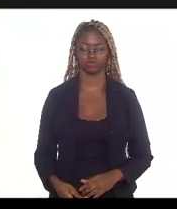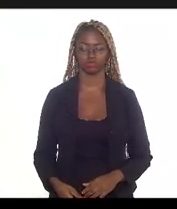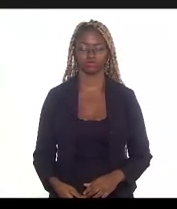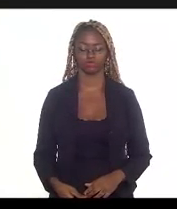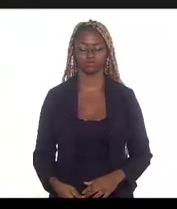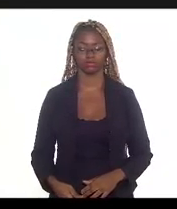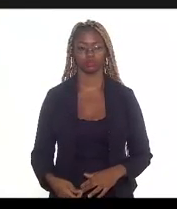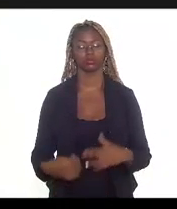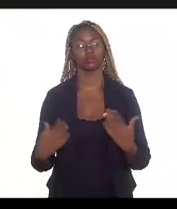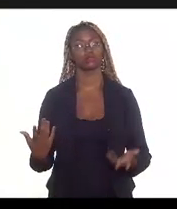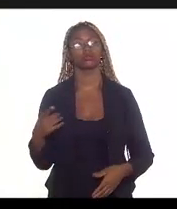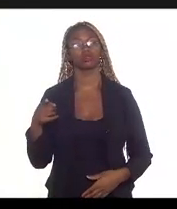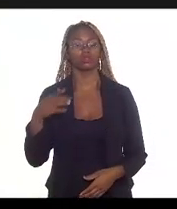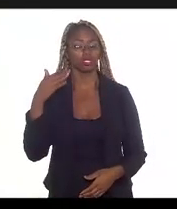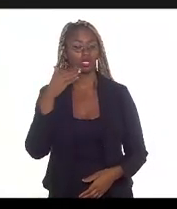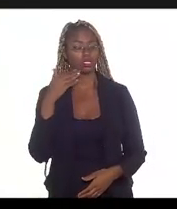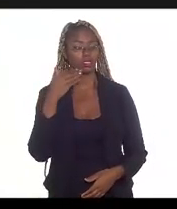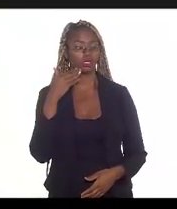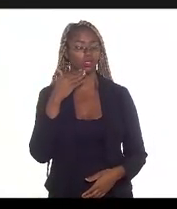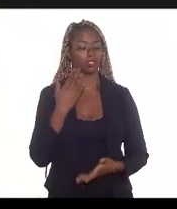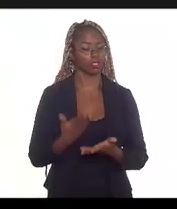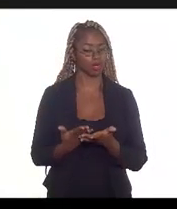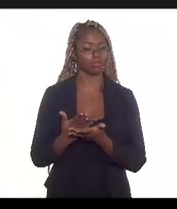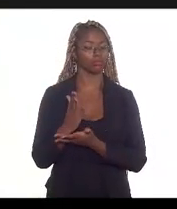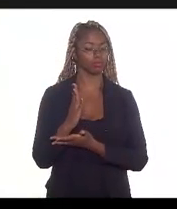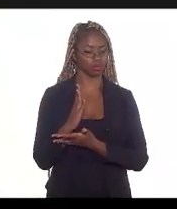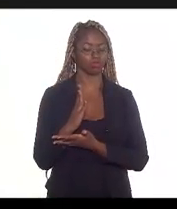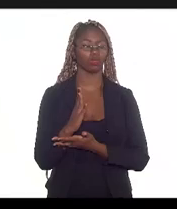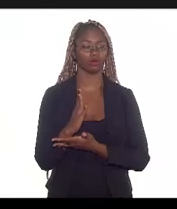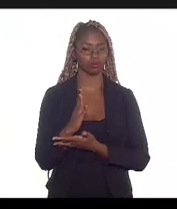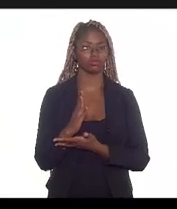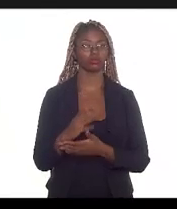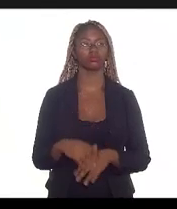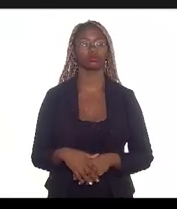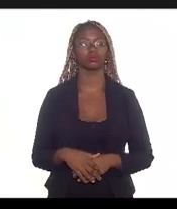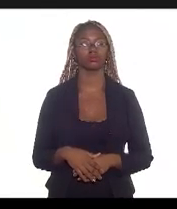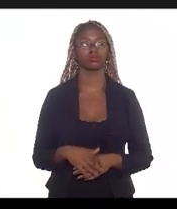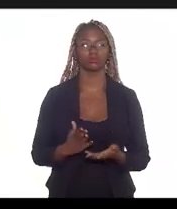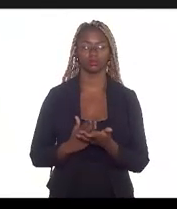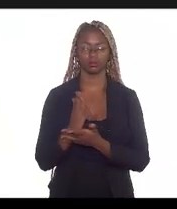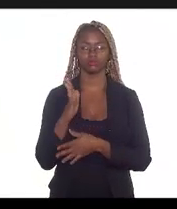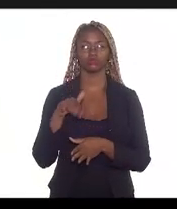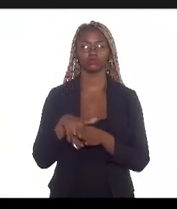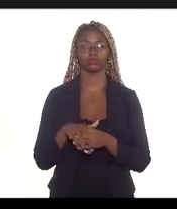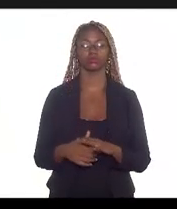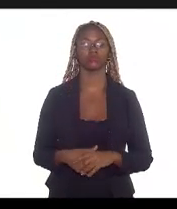está prejudicado. Aprovado o voto.